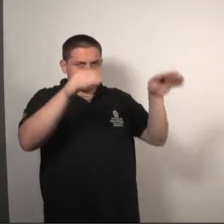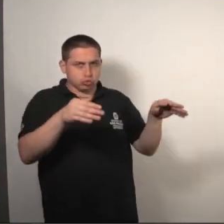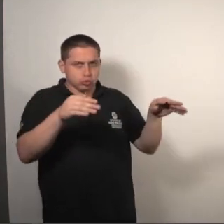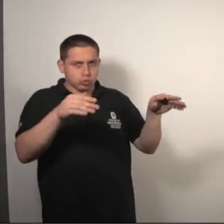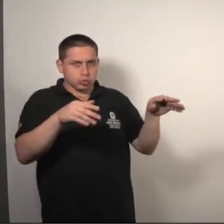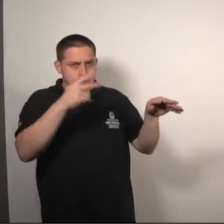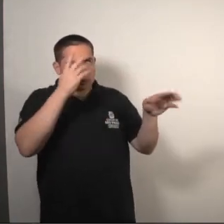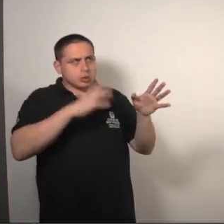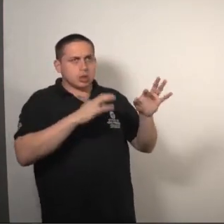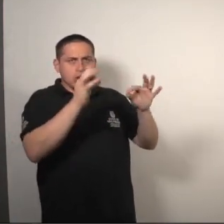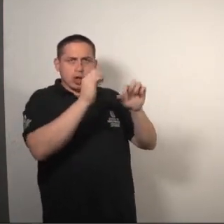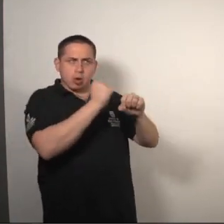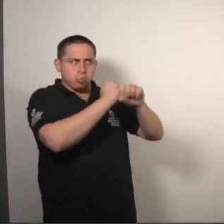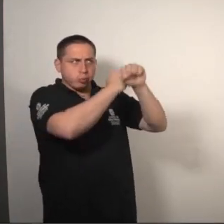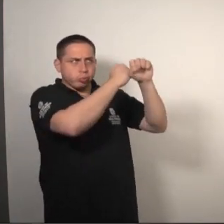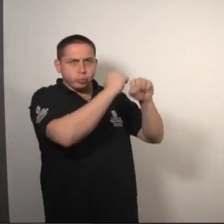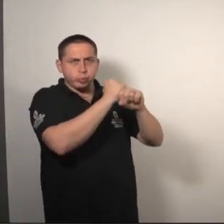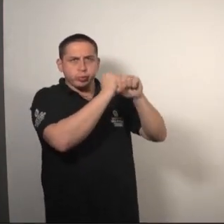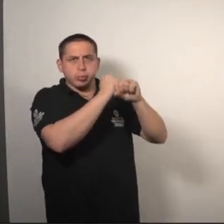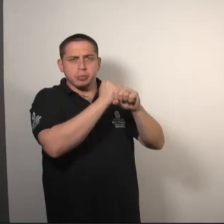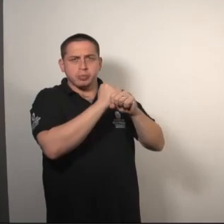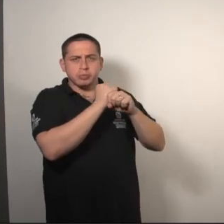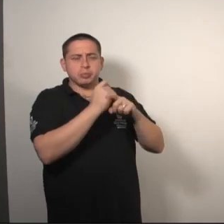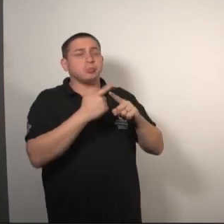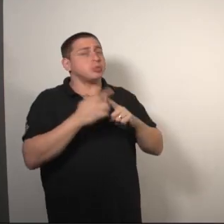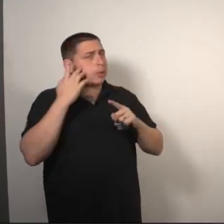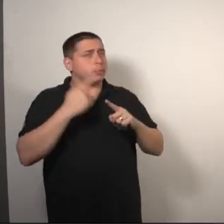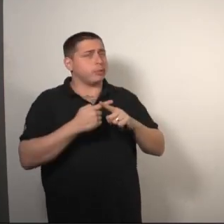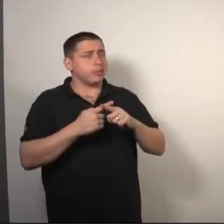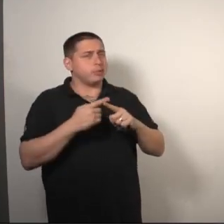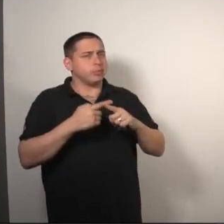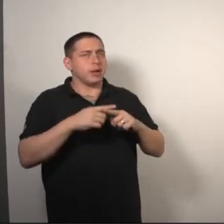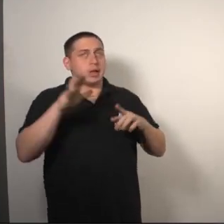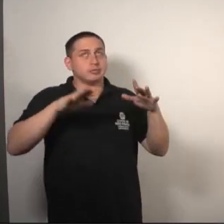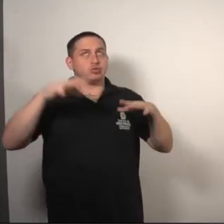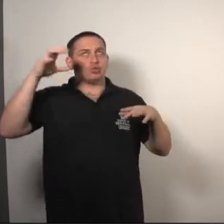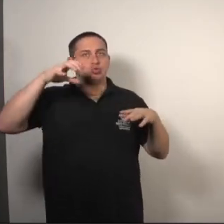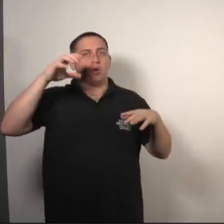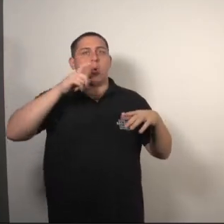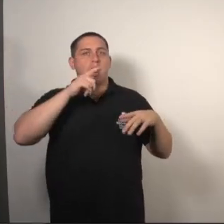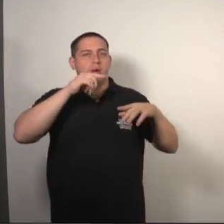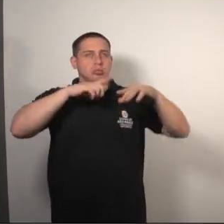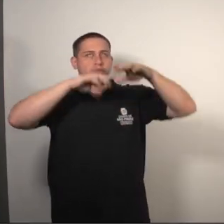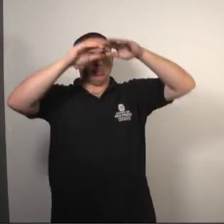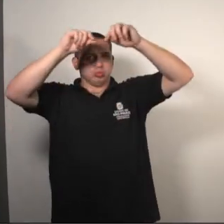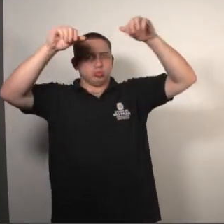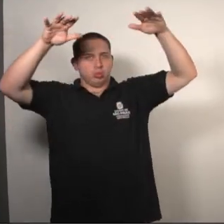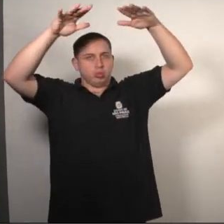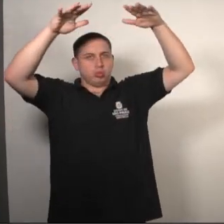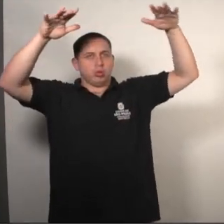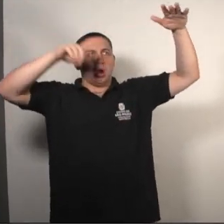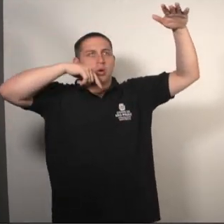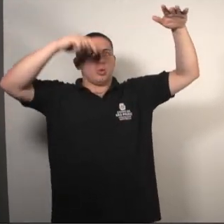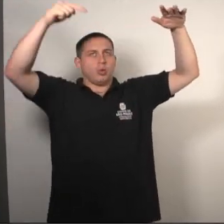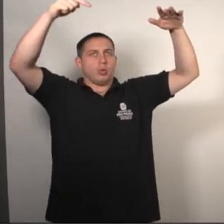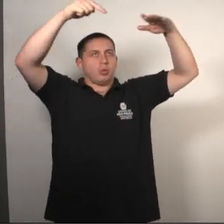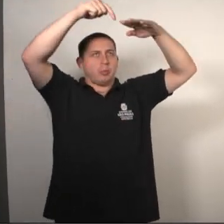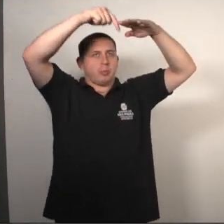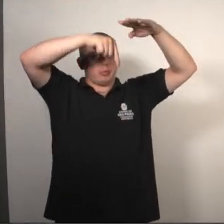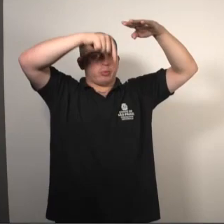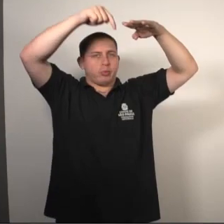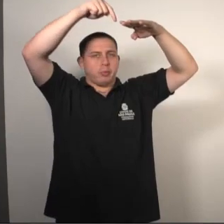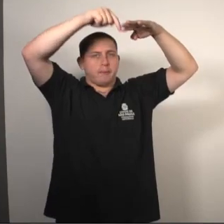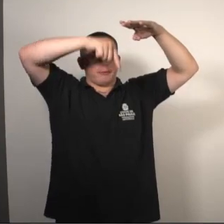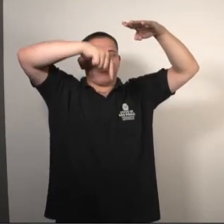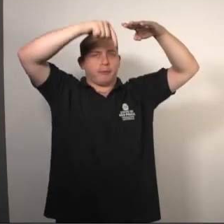críticas, principalmente de infiltração de água. Isso causava não só problema para a estrutura do túnel, podendo causar